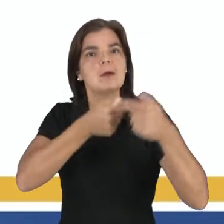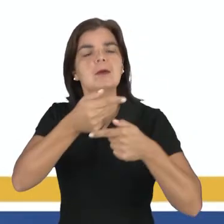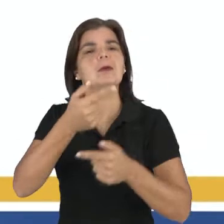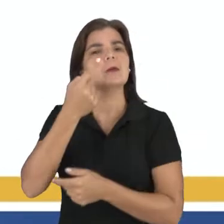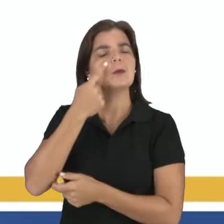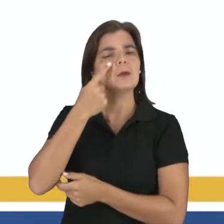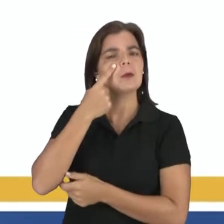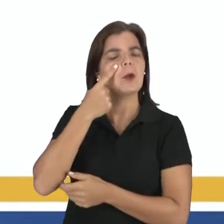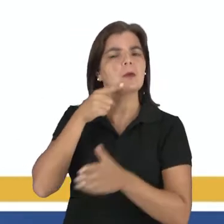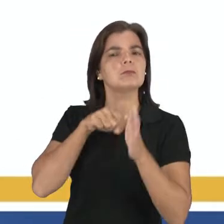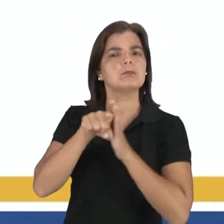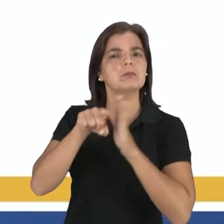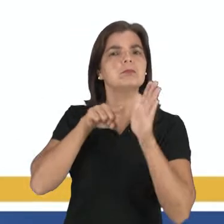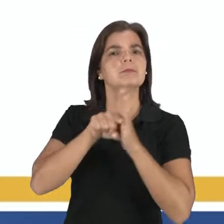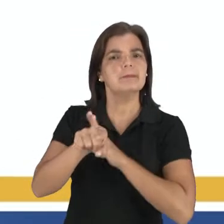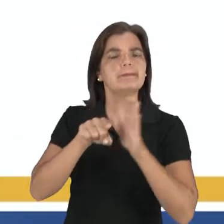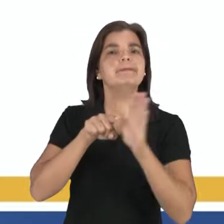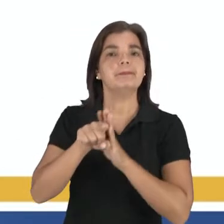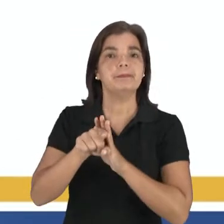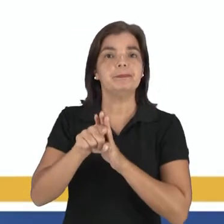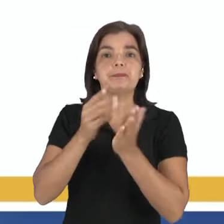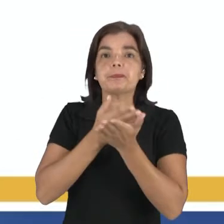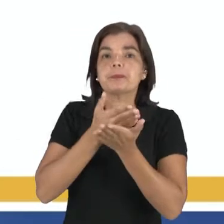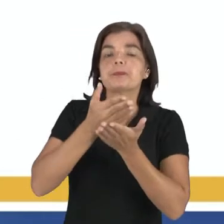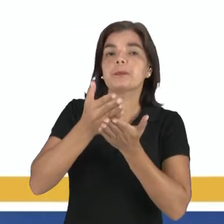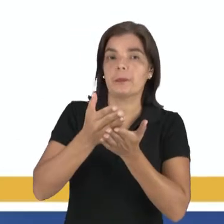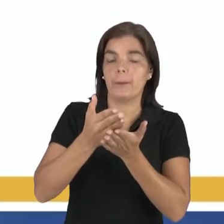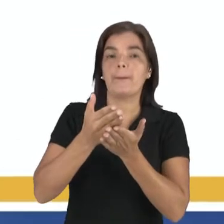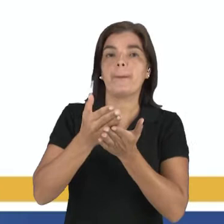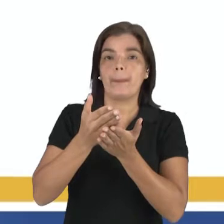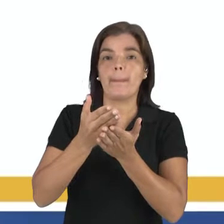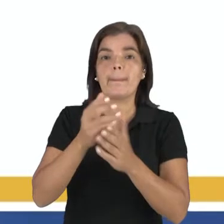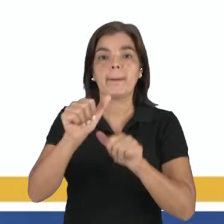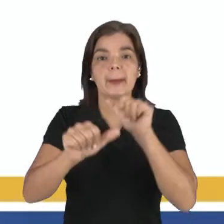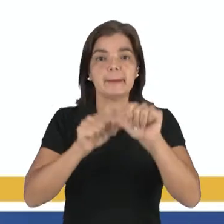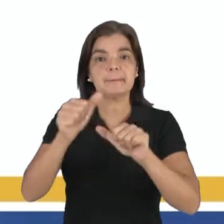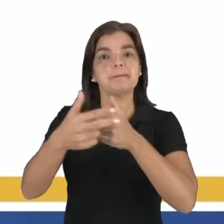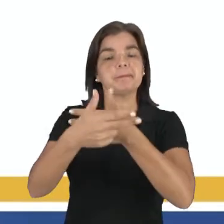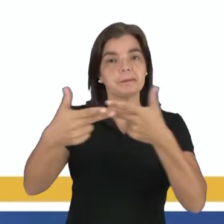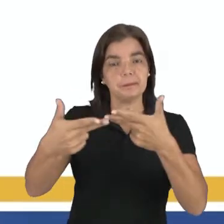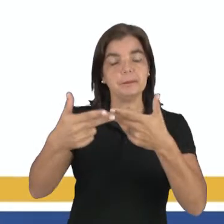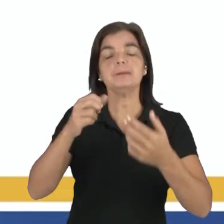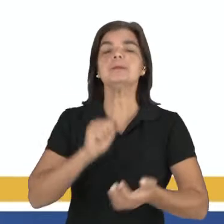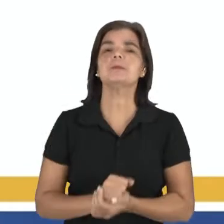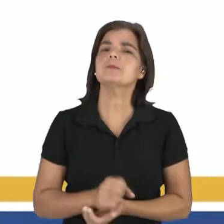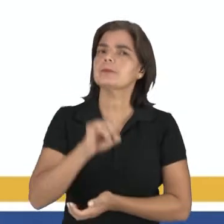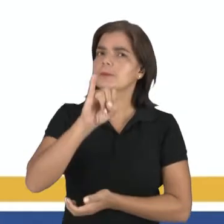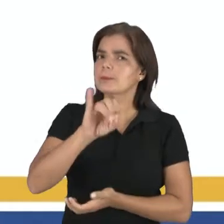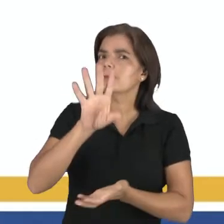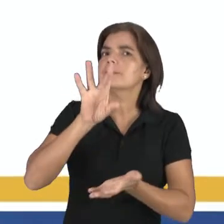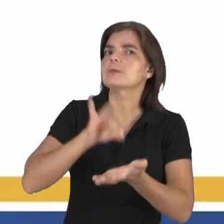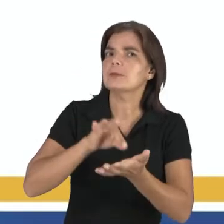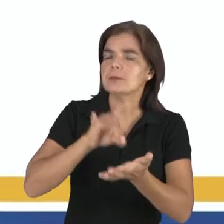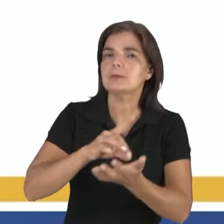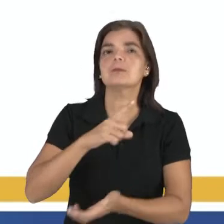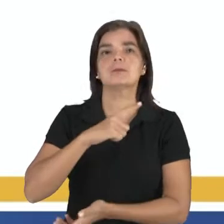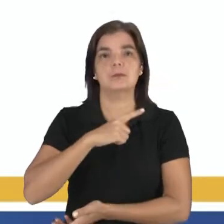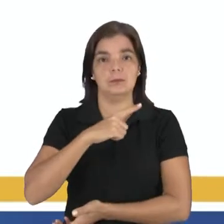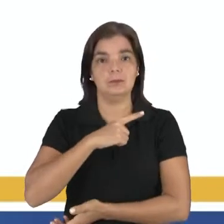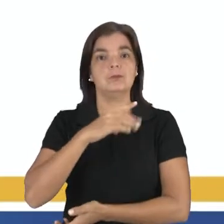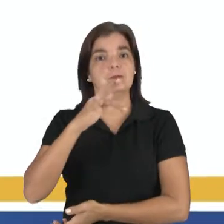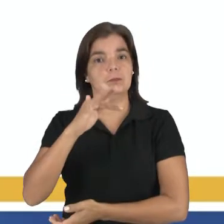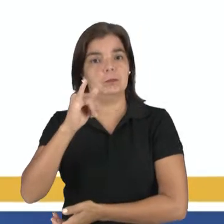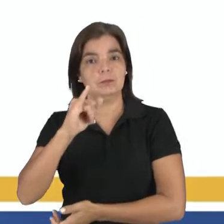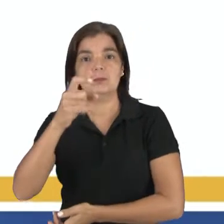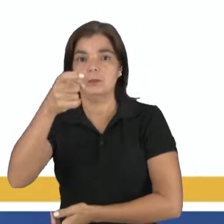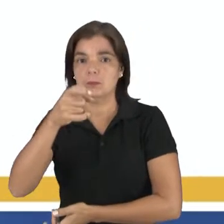eles começaram a questionar o princípio da imutabilidade das espécies, ou seja, se realmente existia esse